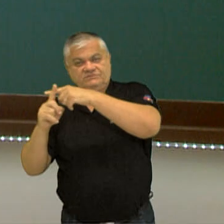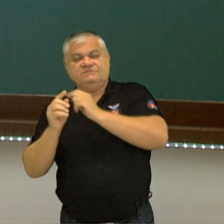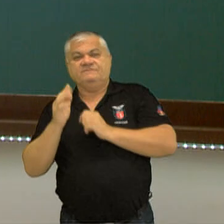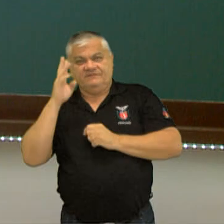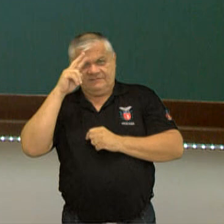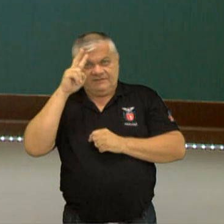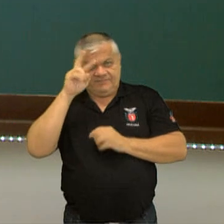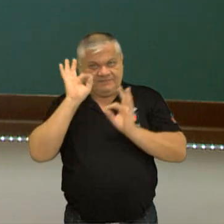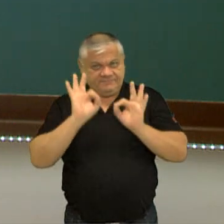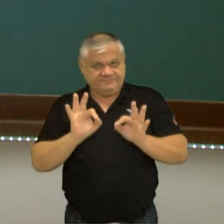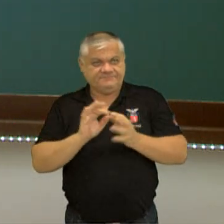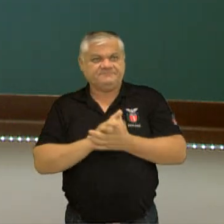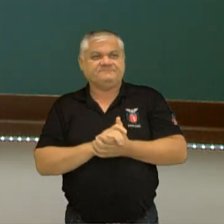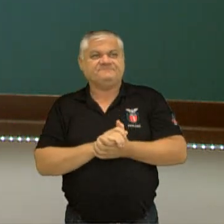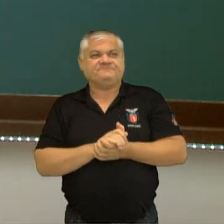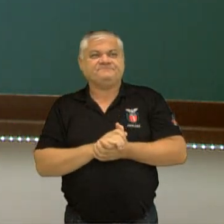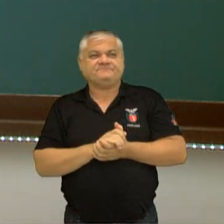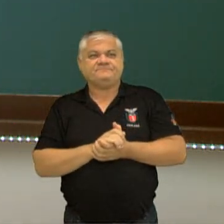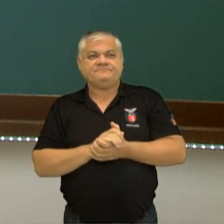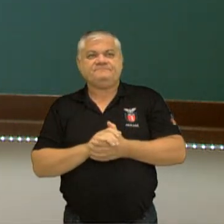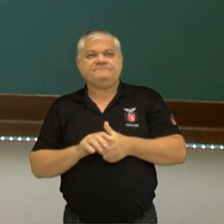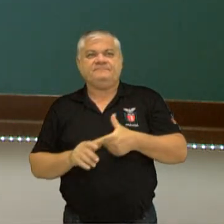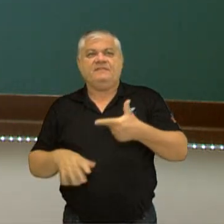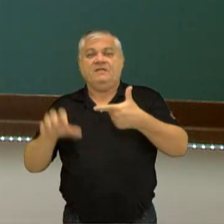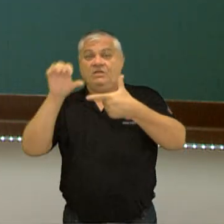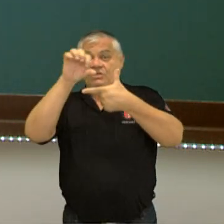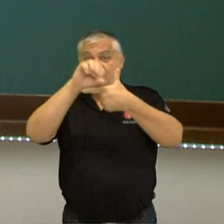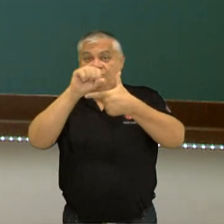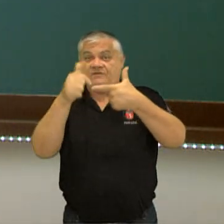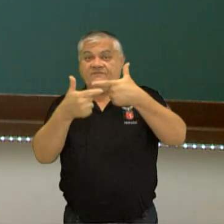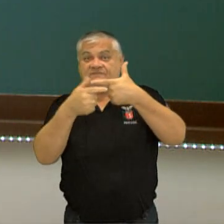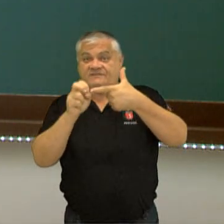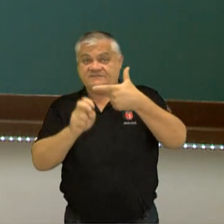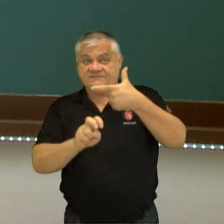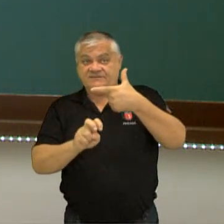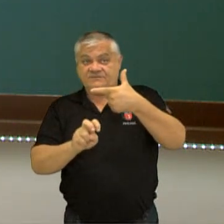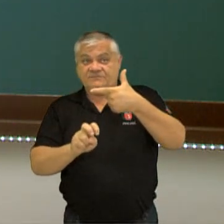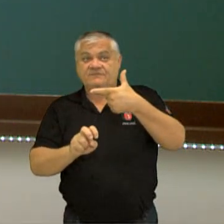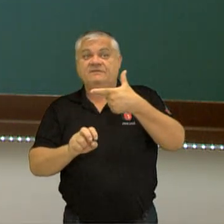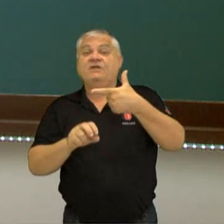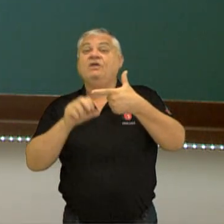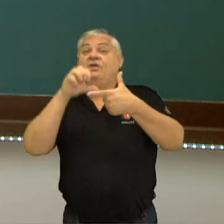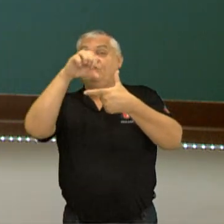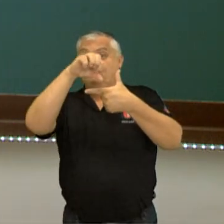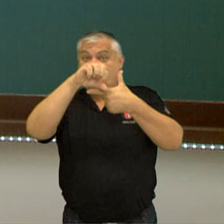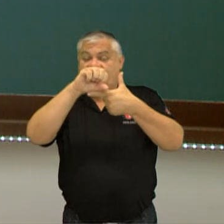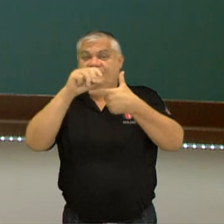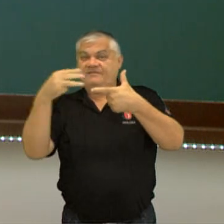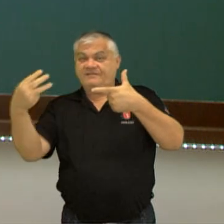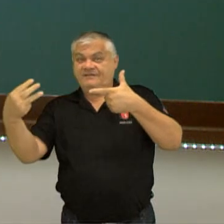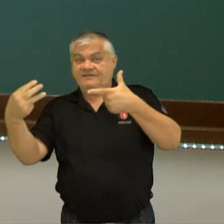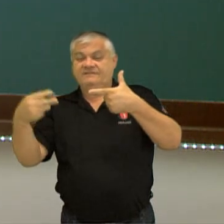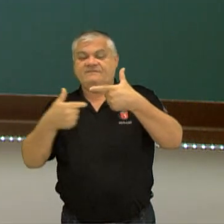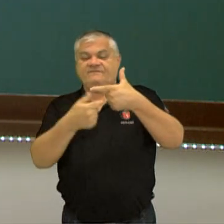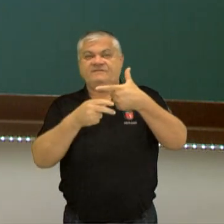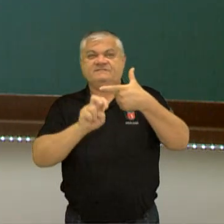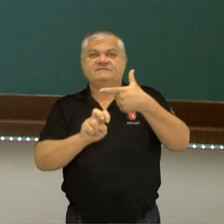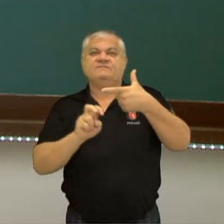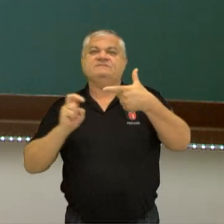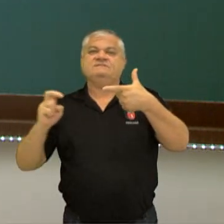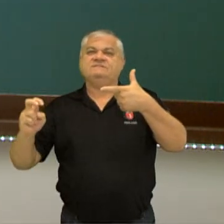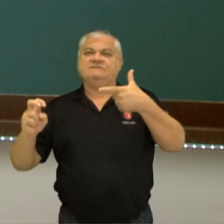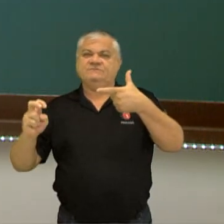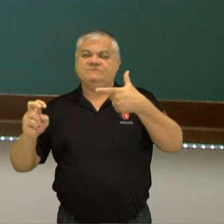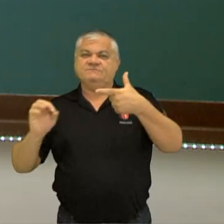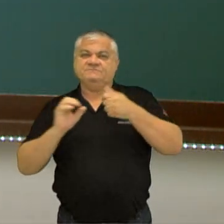temos duas possibilidades. Então, o seno de x vai ser raiz quadrada de 9, que é 3, raiz quadrada de 25, que